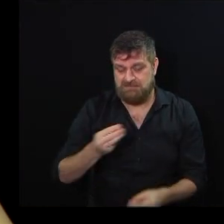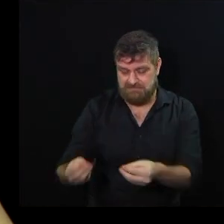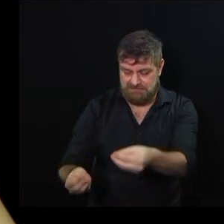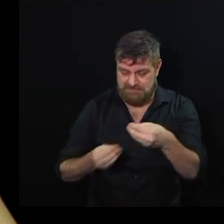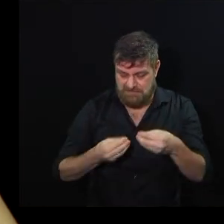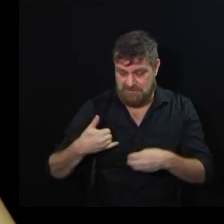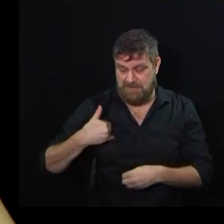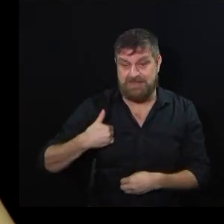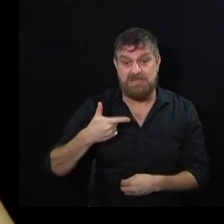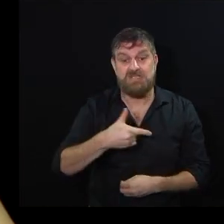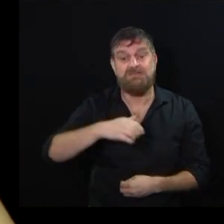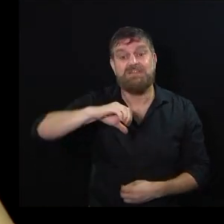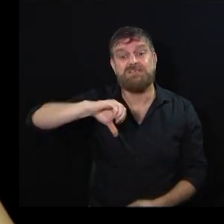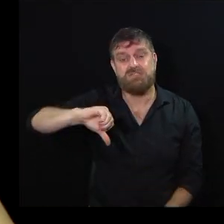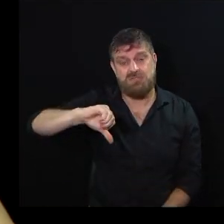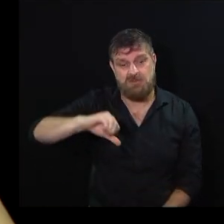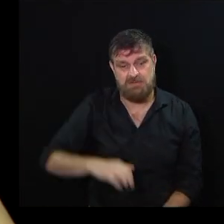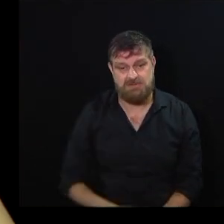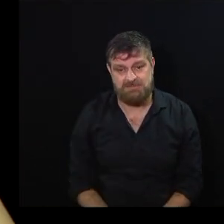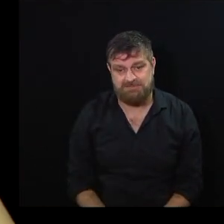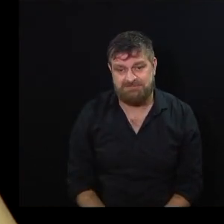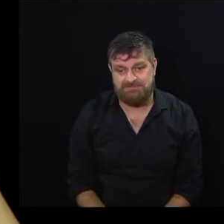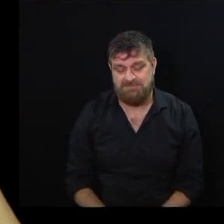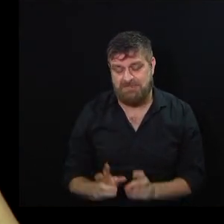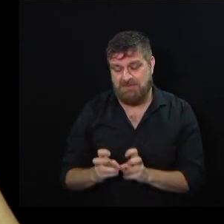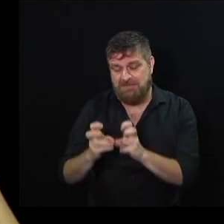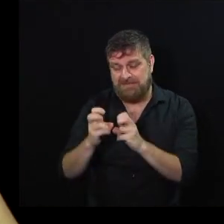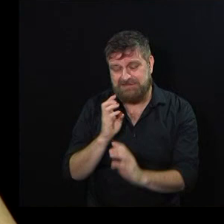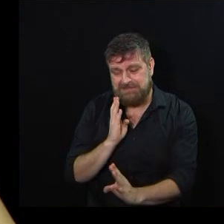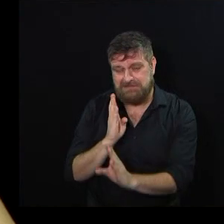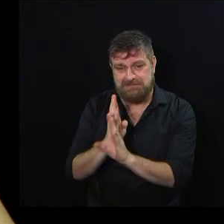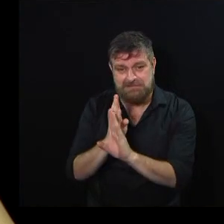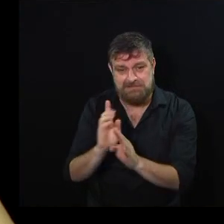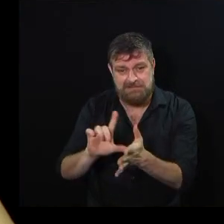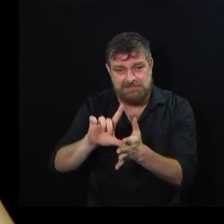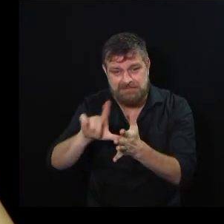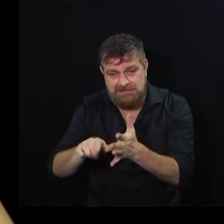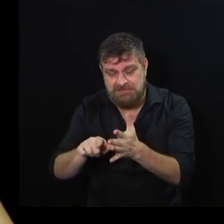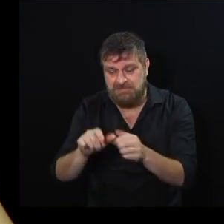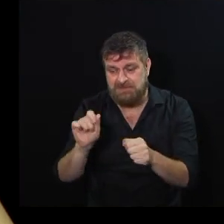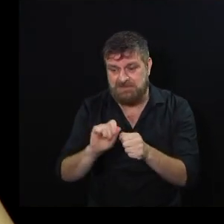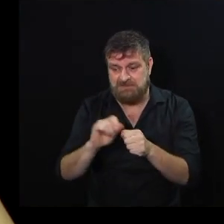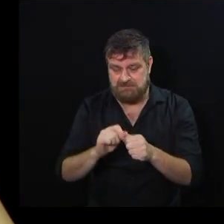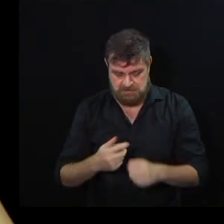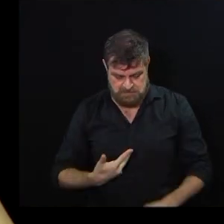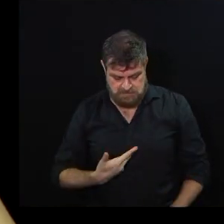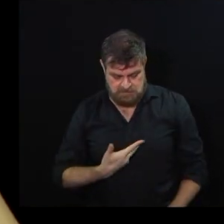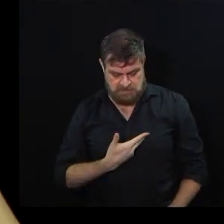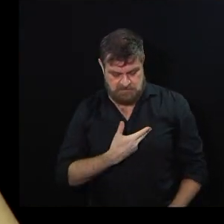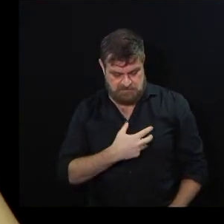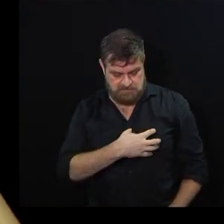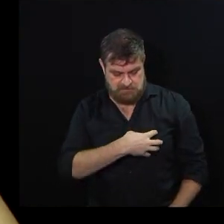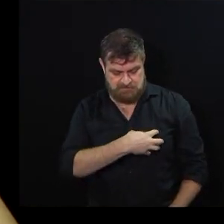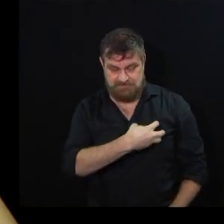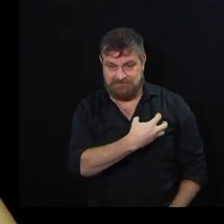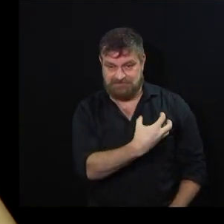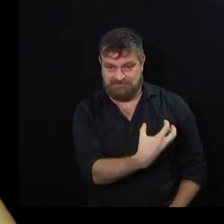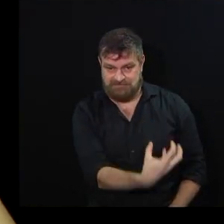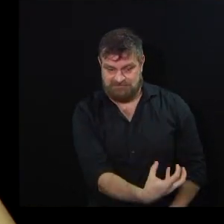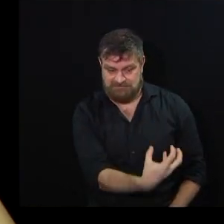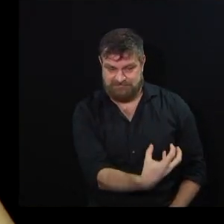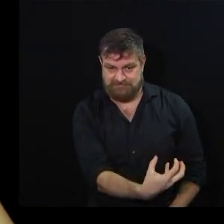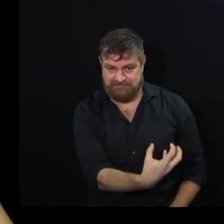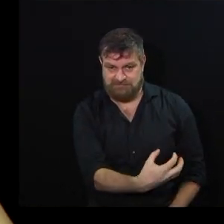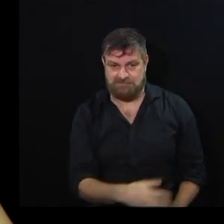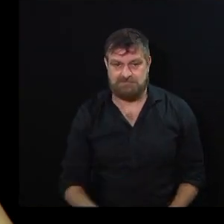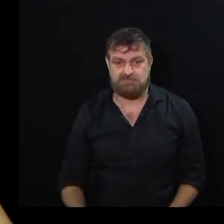idade. Descobri o câncer, logo em seguida fiz a máscara de canonia radical com os